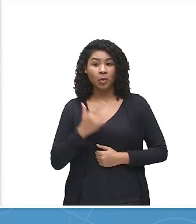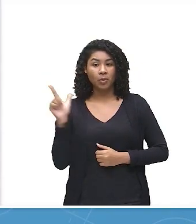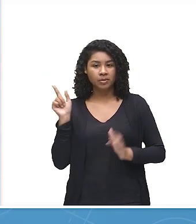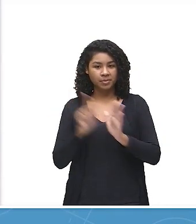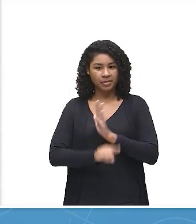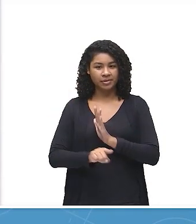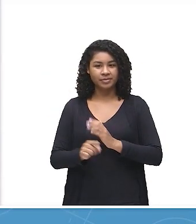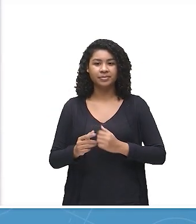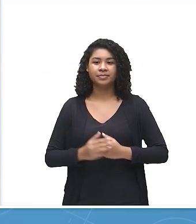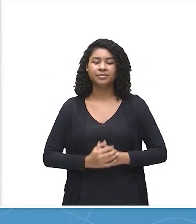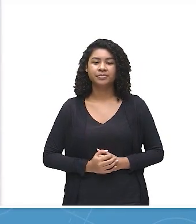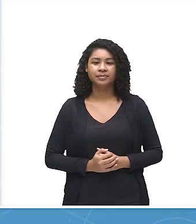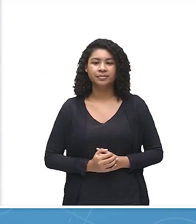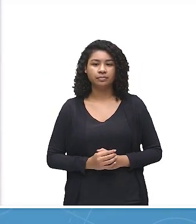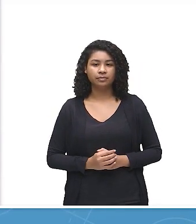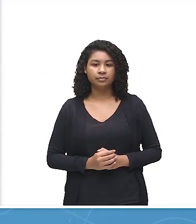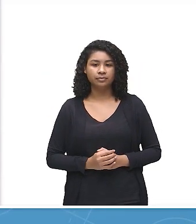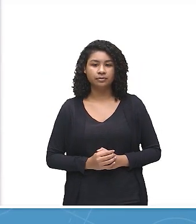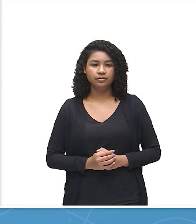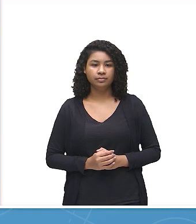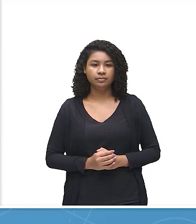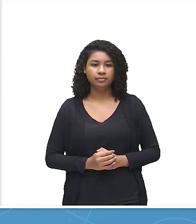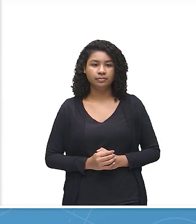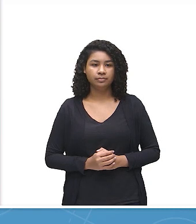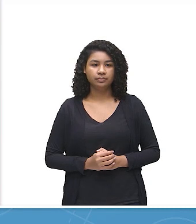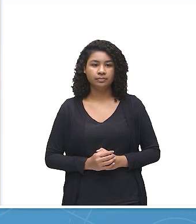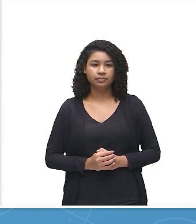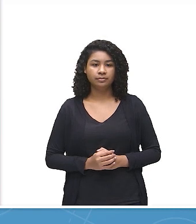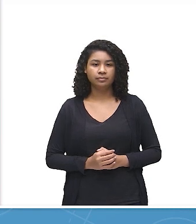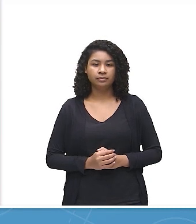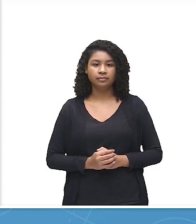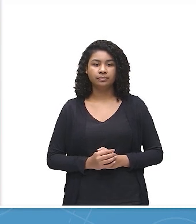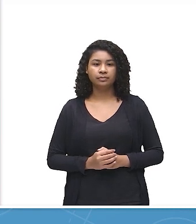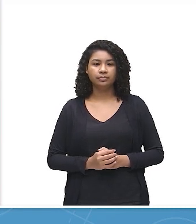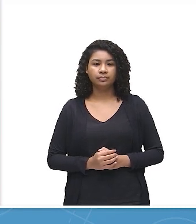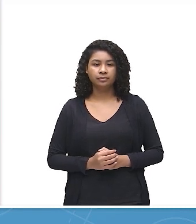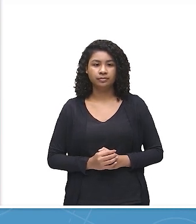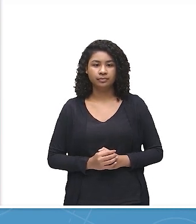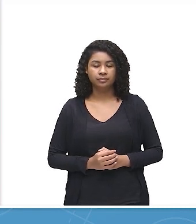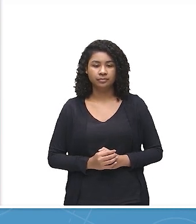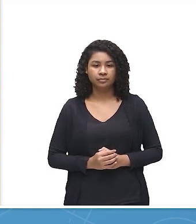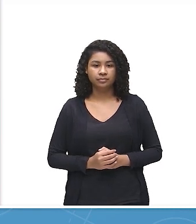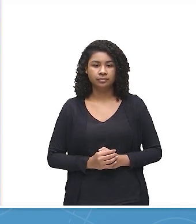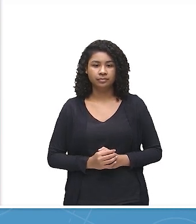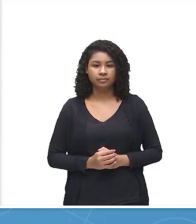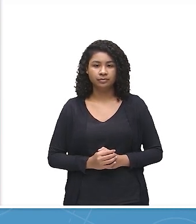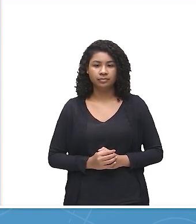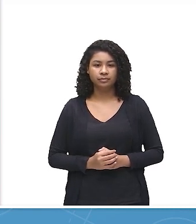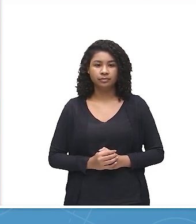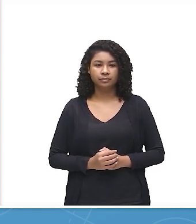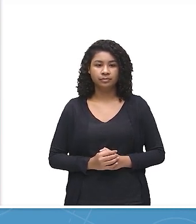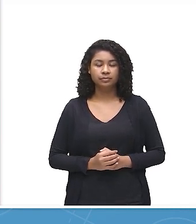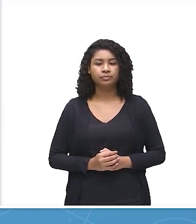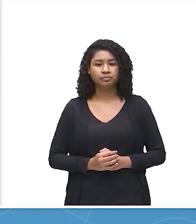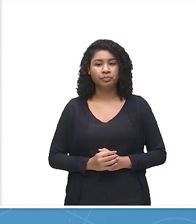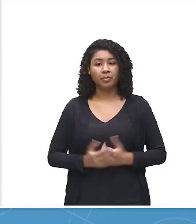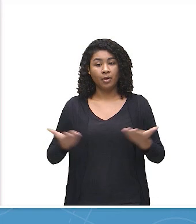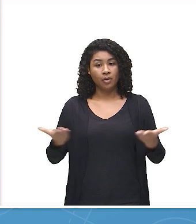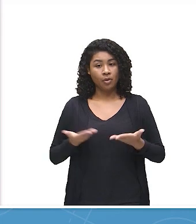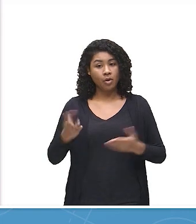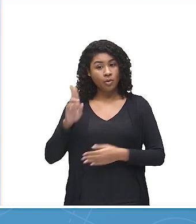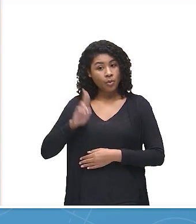em cima, tá? Em cima ou sobre alguma superfície, certo? Então, em cima é